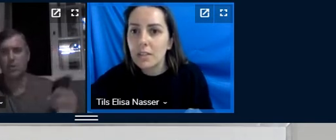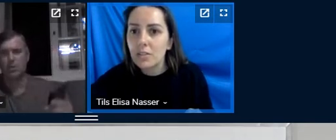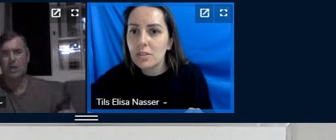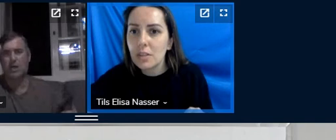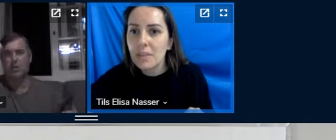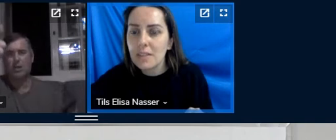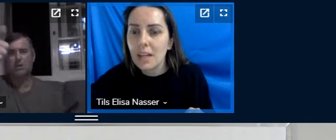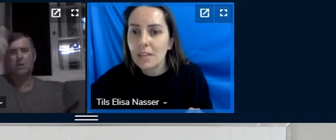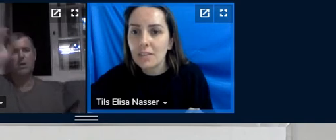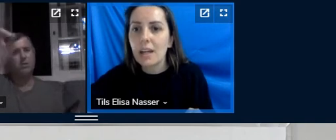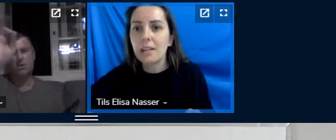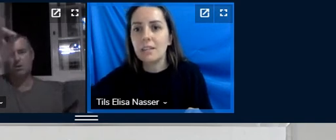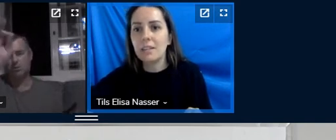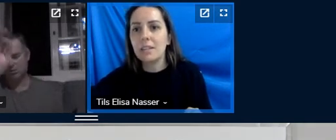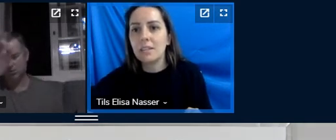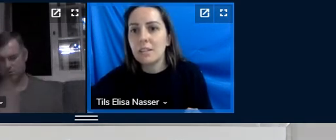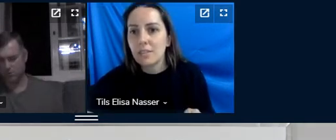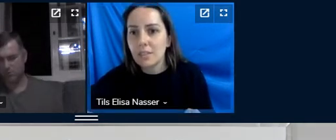Ok.